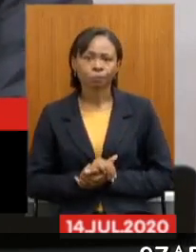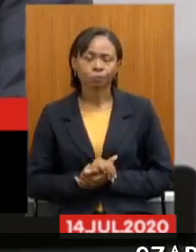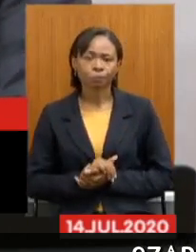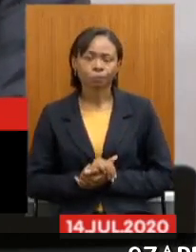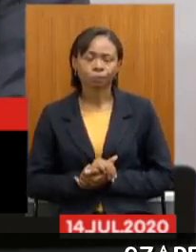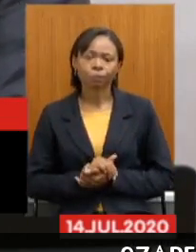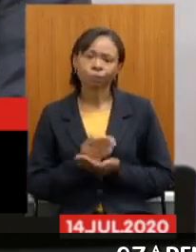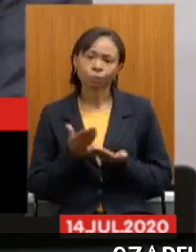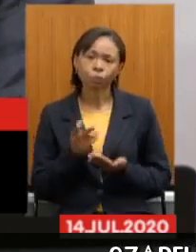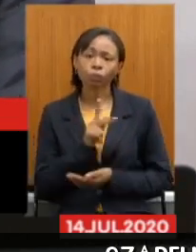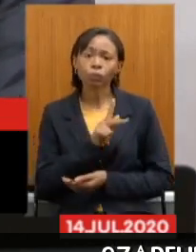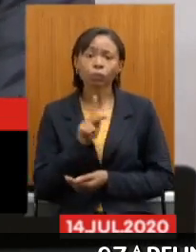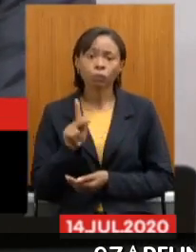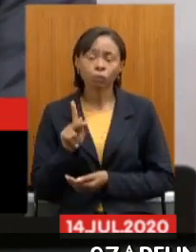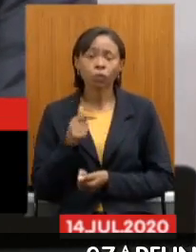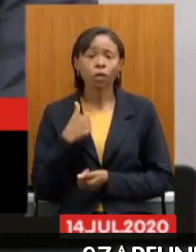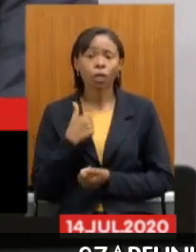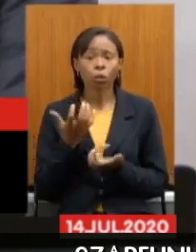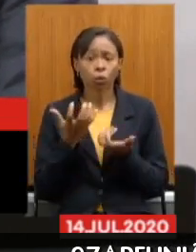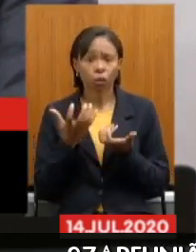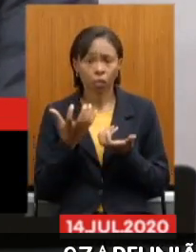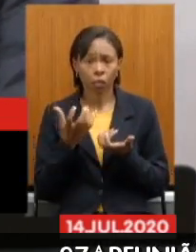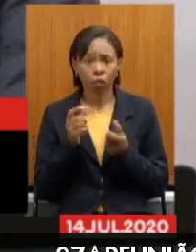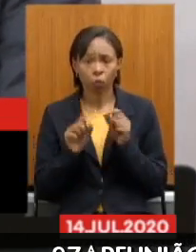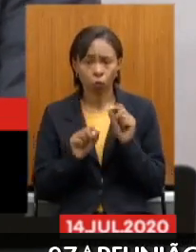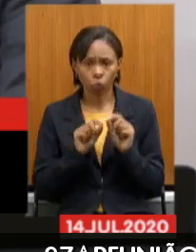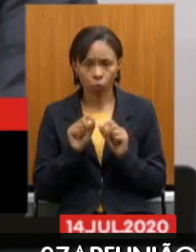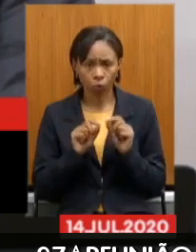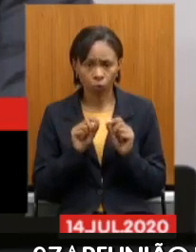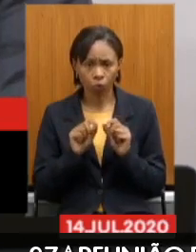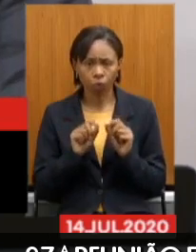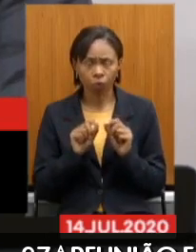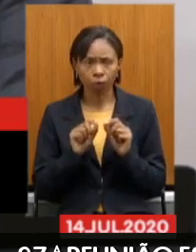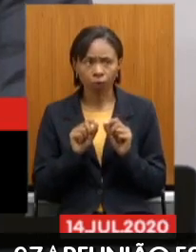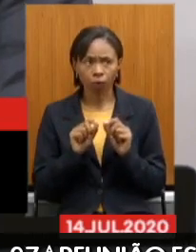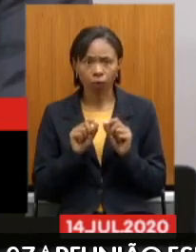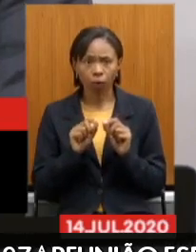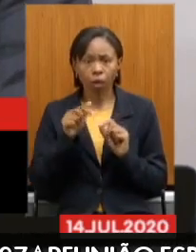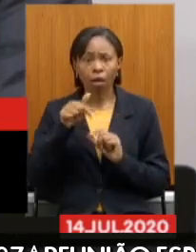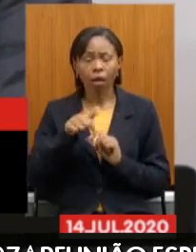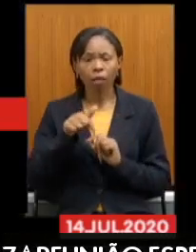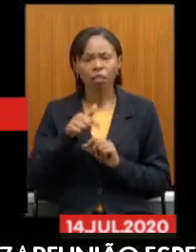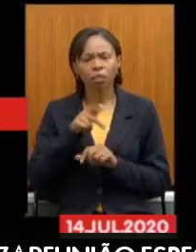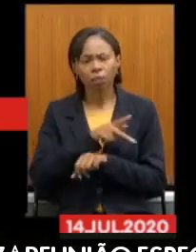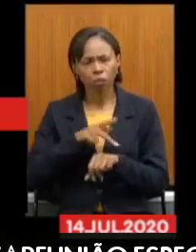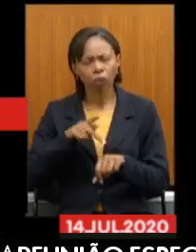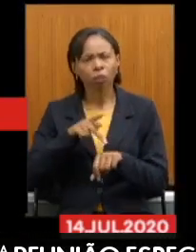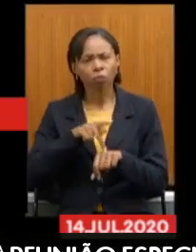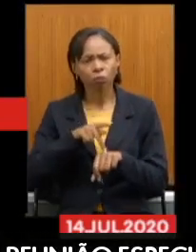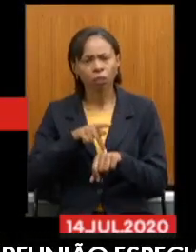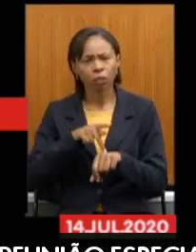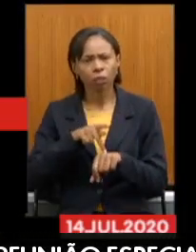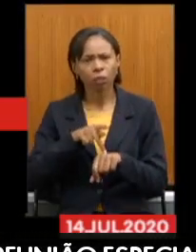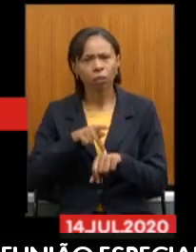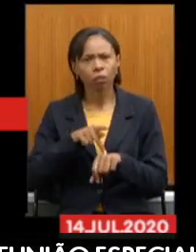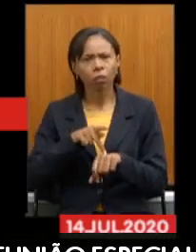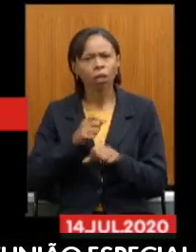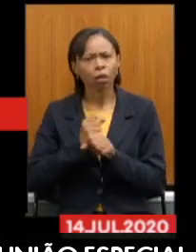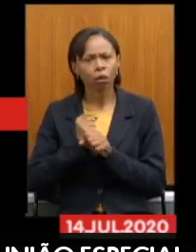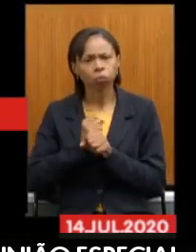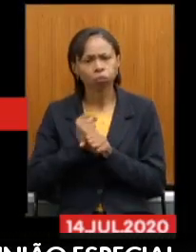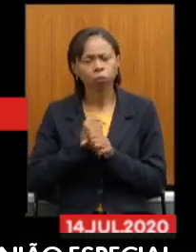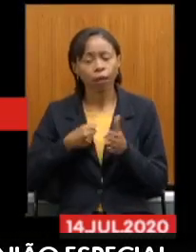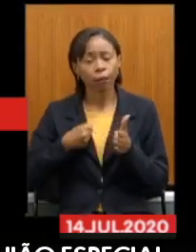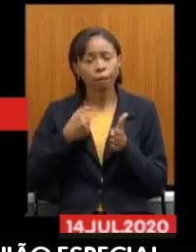Presidente, eu queria aqui apenas registrar que, nos últimos anos, no nosso país, a defesa de reformas,